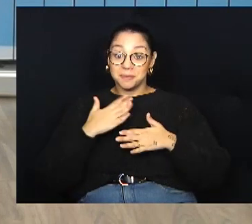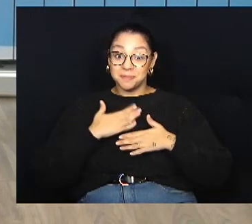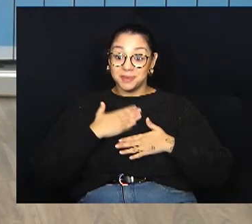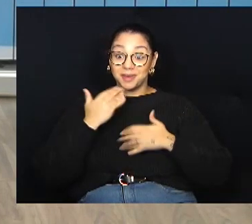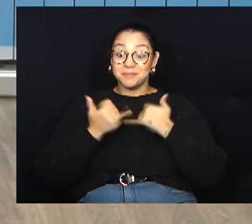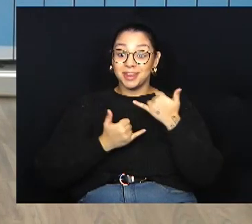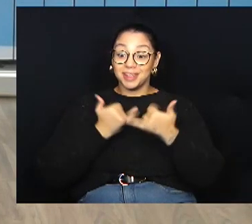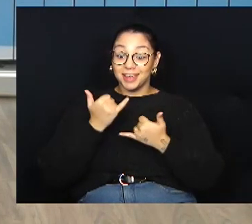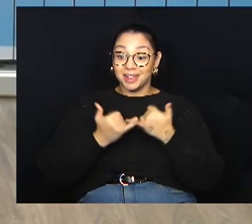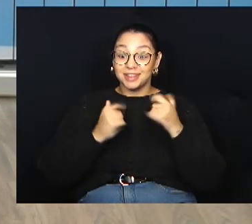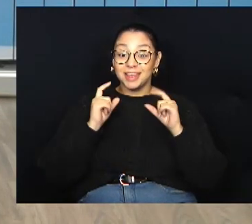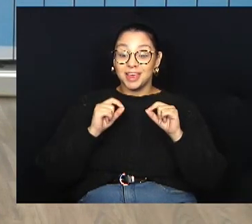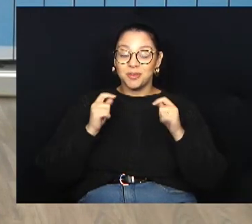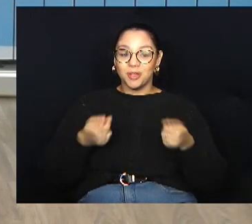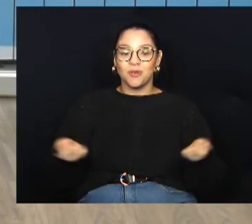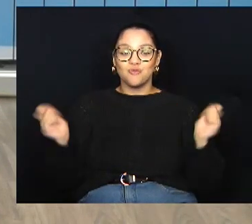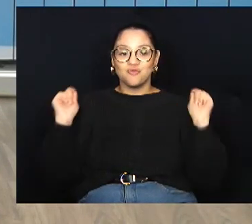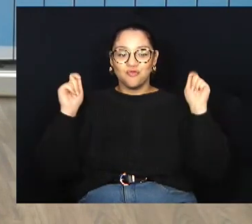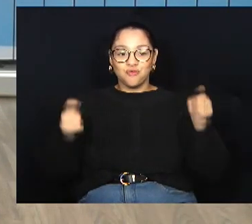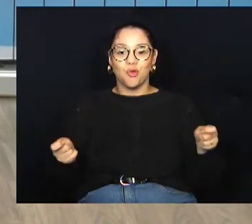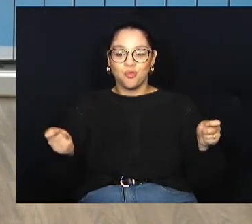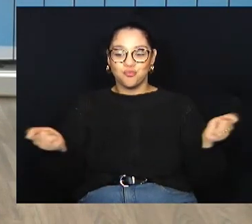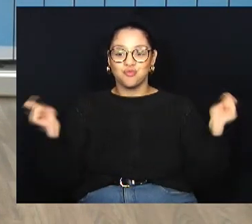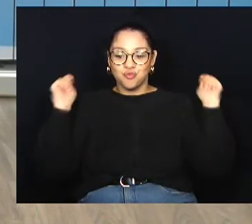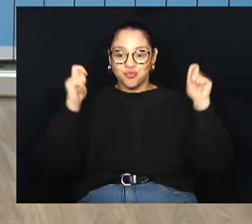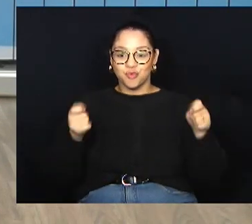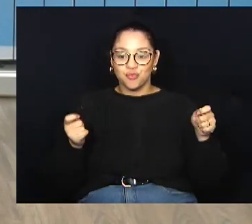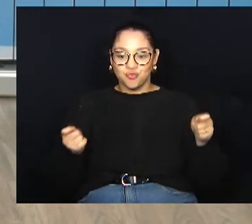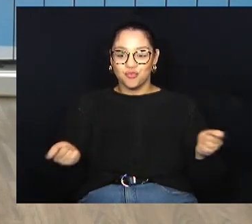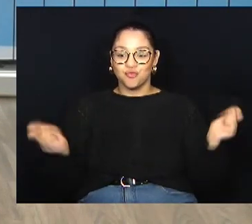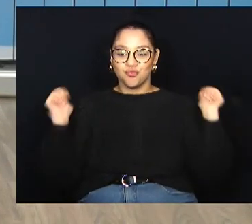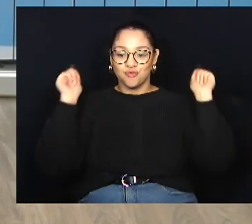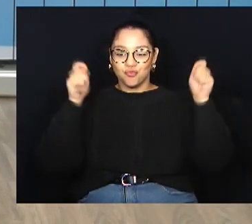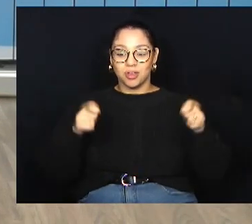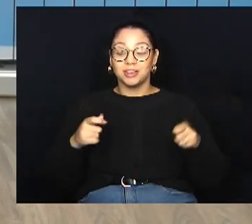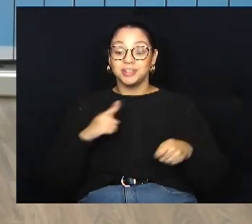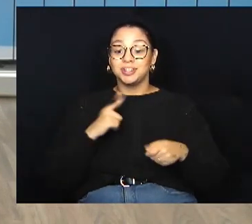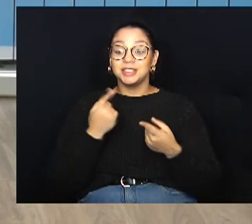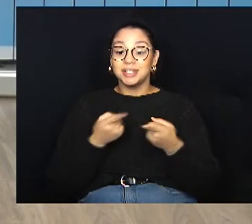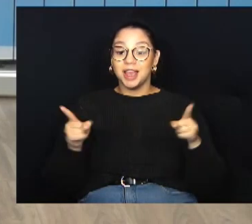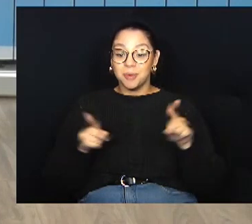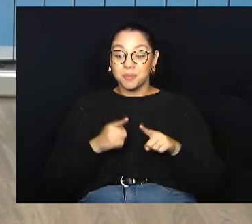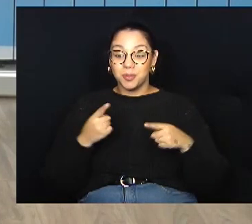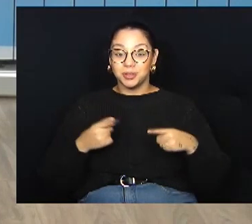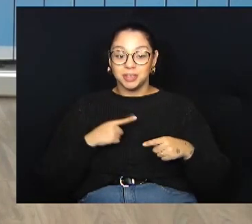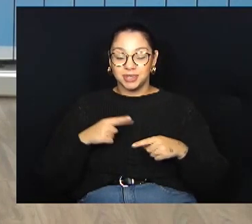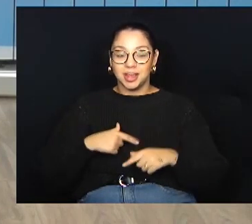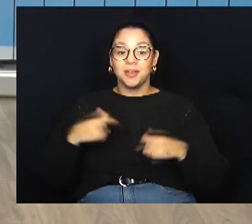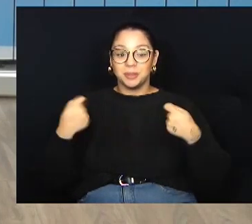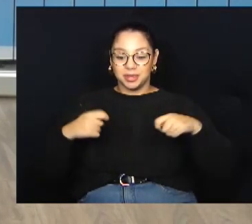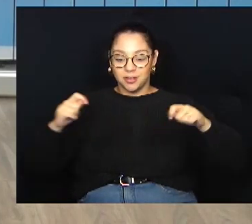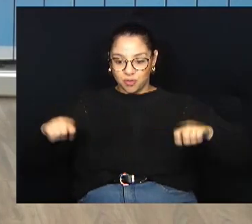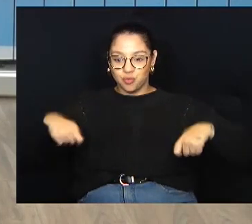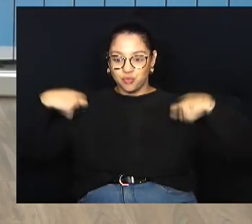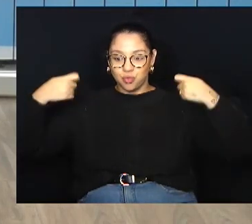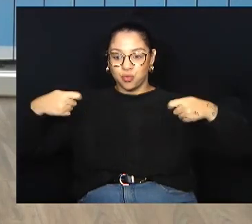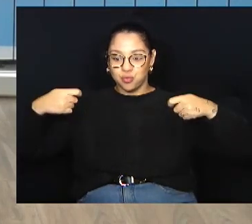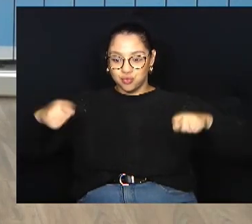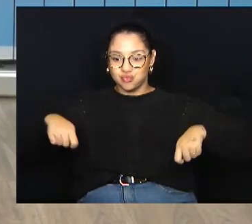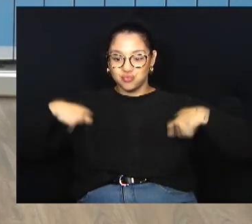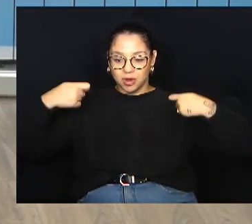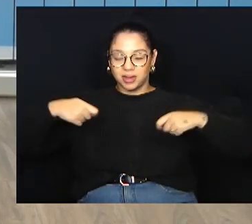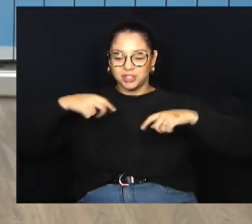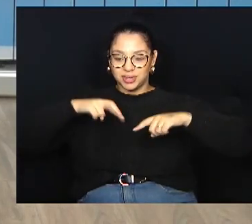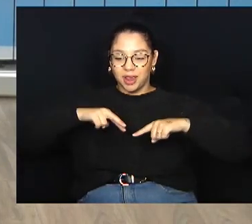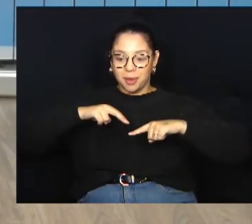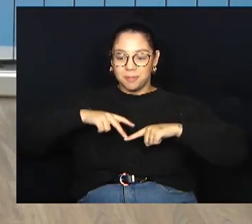era pular corda. Tinha uma música, sabe? Tinham duas pessoas que ficavam ali, você fica no meio e às vezes iam muitas crianças ali.